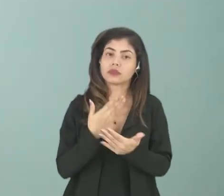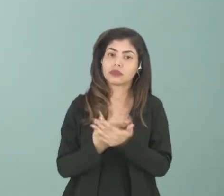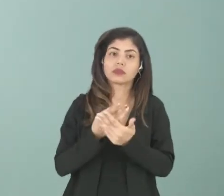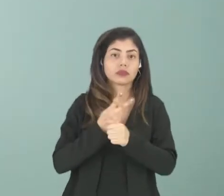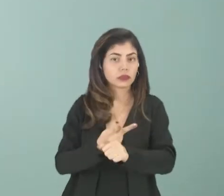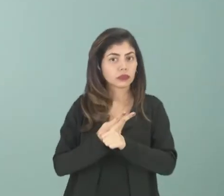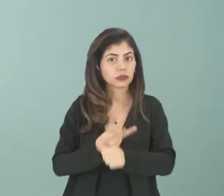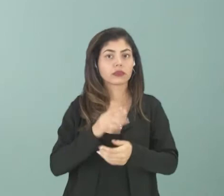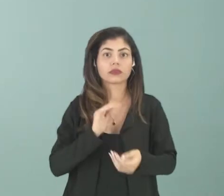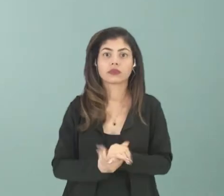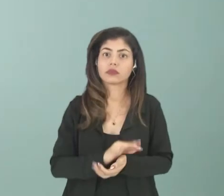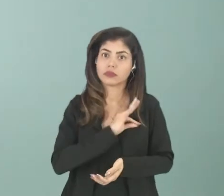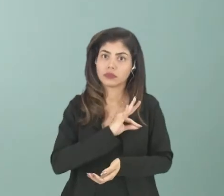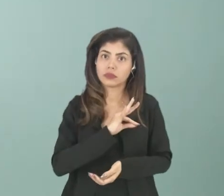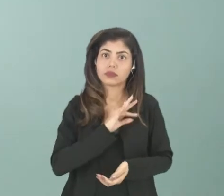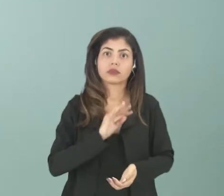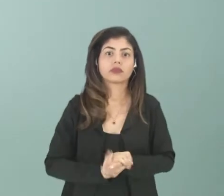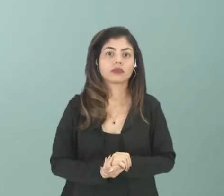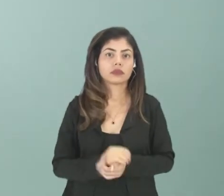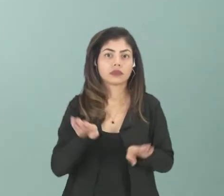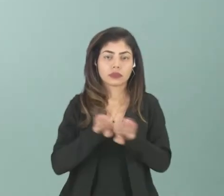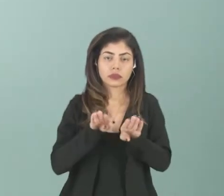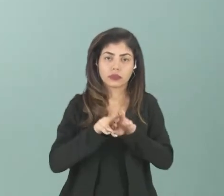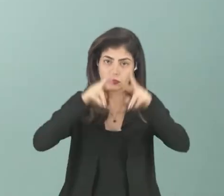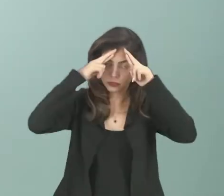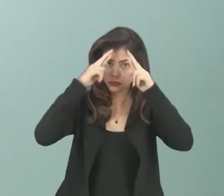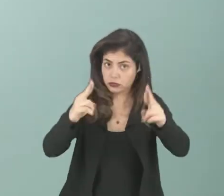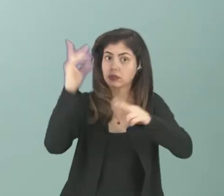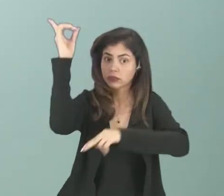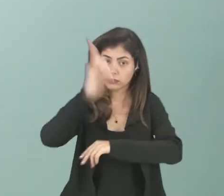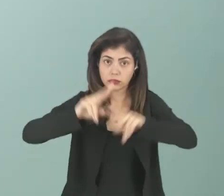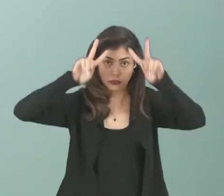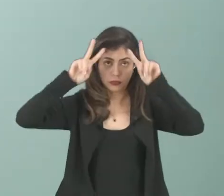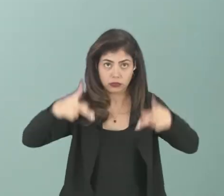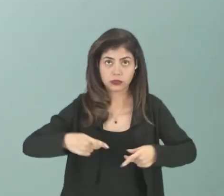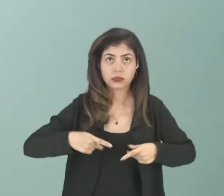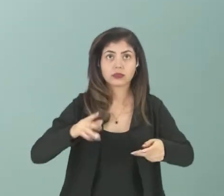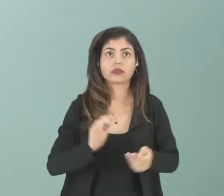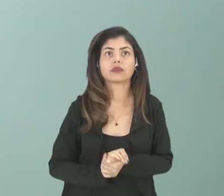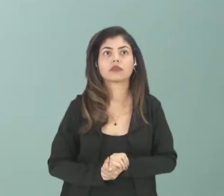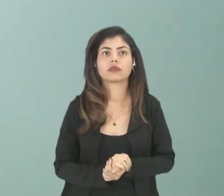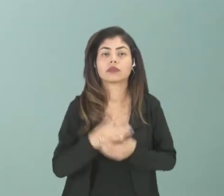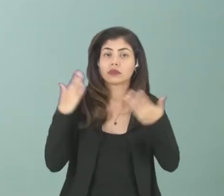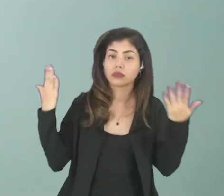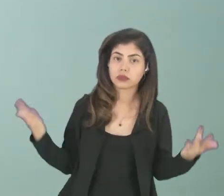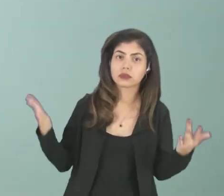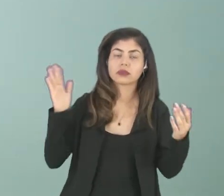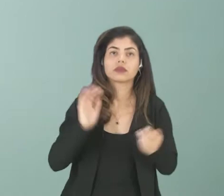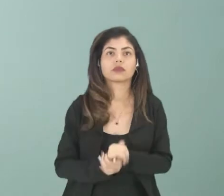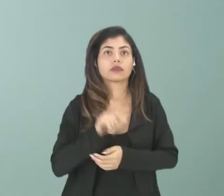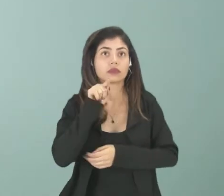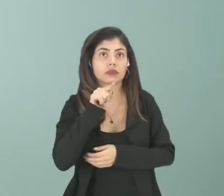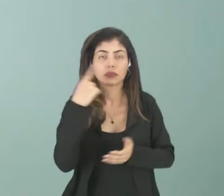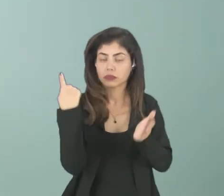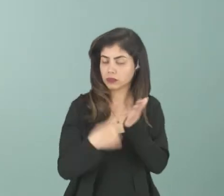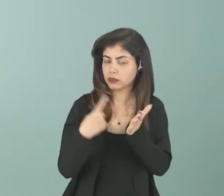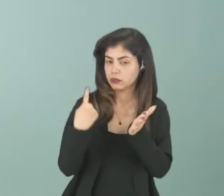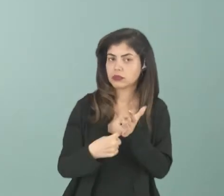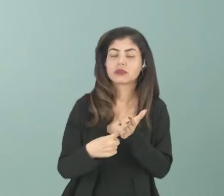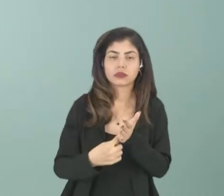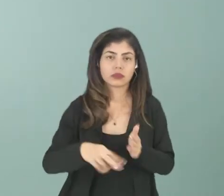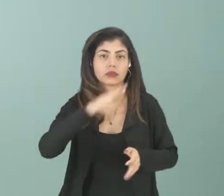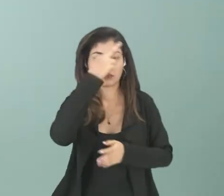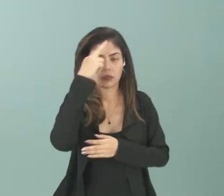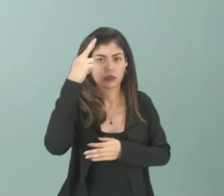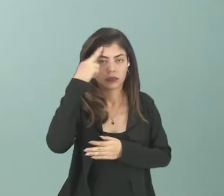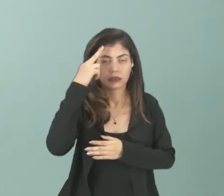e se posicionar. E a diretriz da redação é respeitar os direitos humanos. Então, assim, é um assunto que é marco, né, na